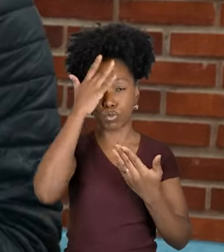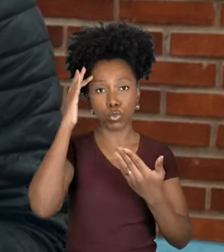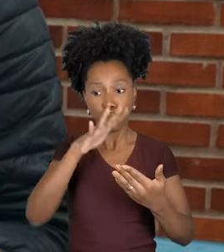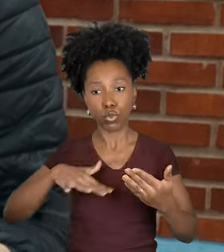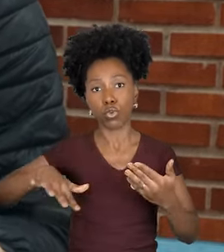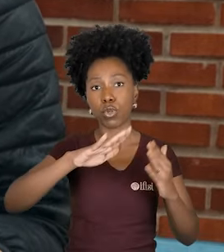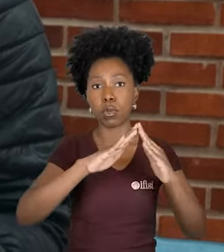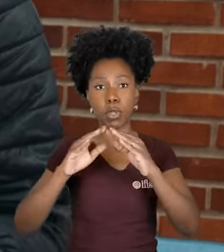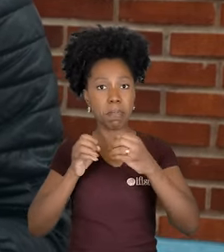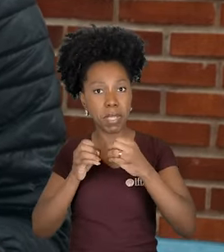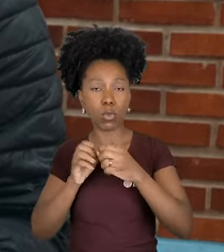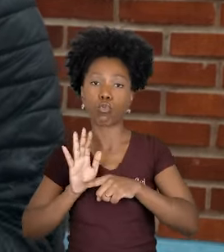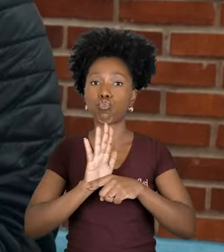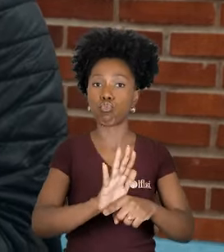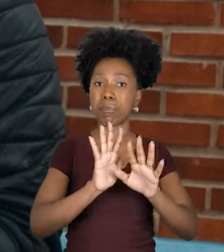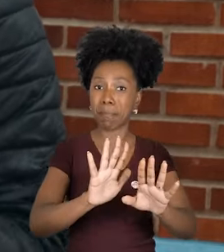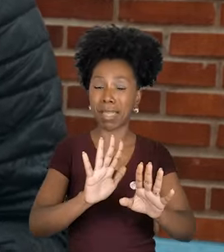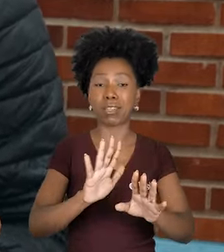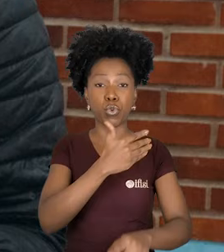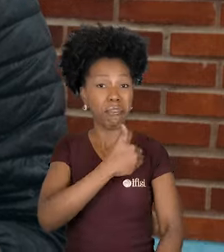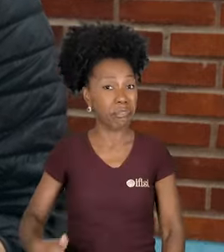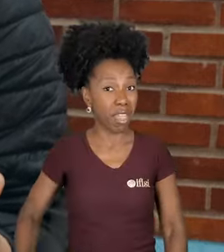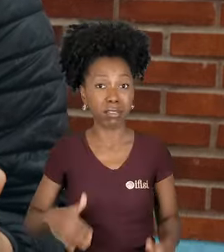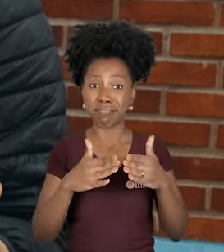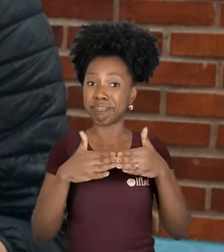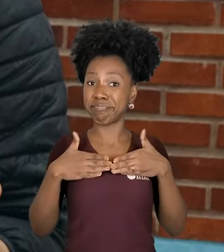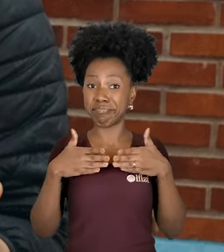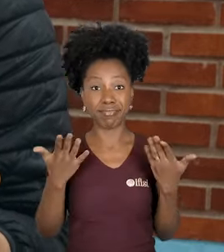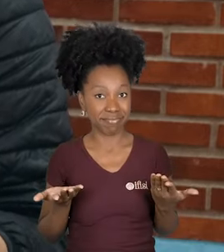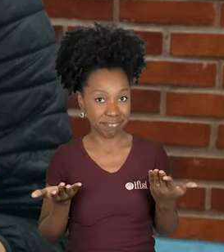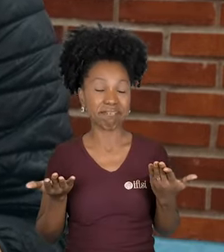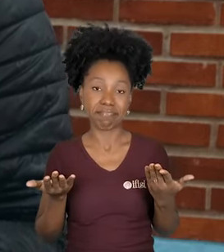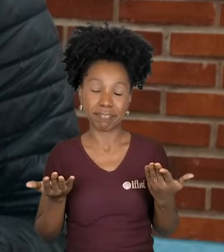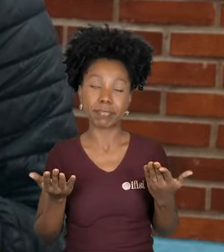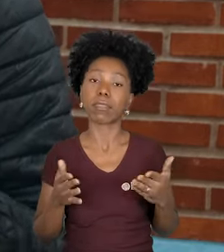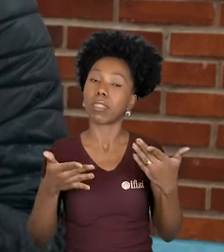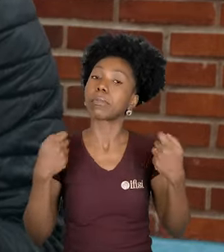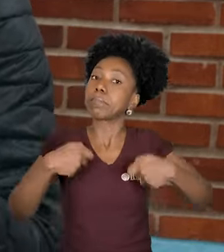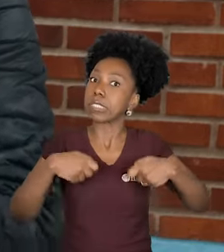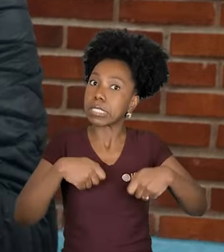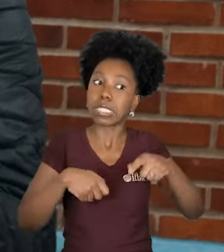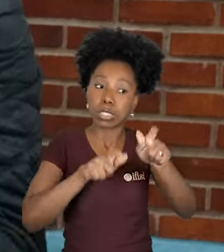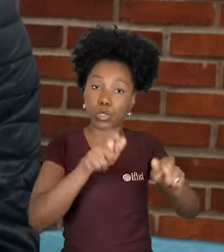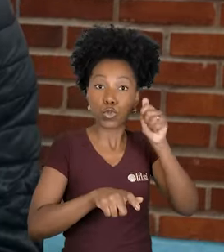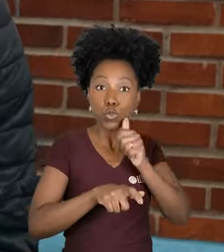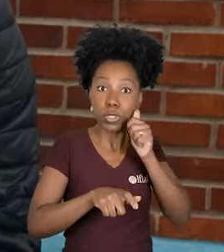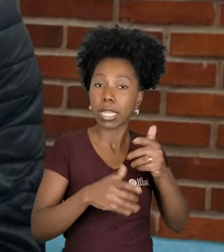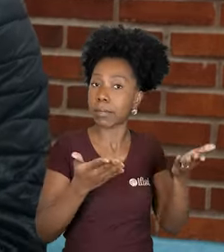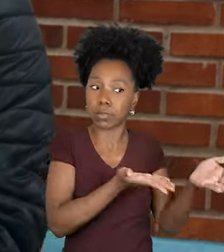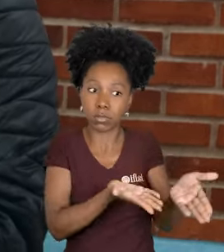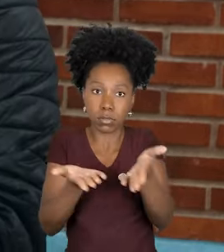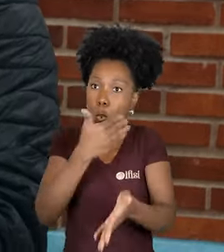Abreu. Agora, concretamente, né, o poder público se ausentou em relação a essas famílias. Então, assim, nós precisamos inserir essas mulheres